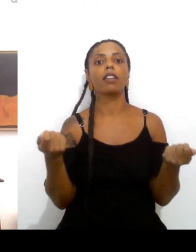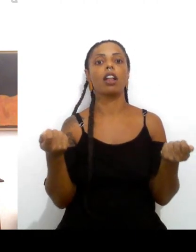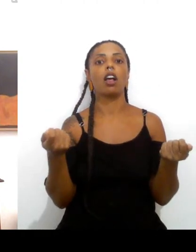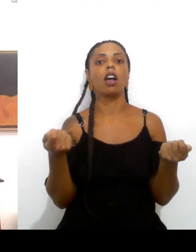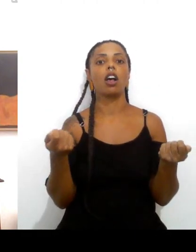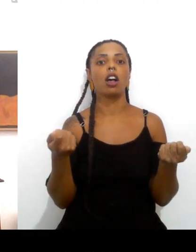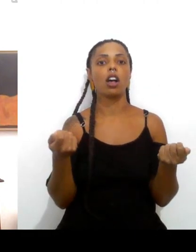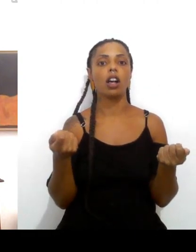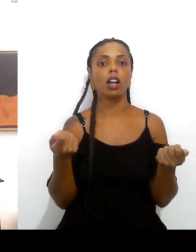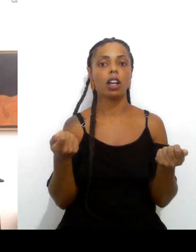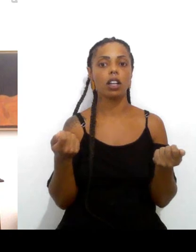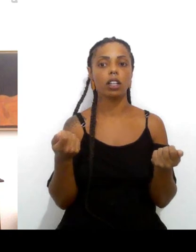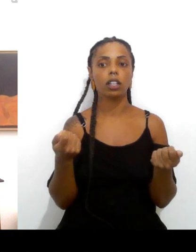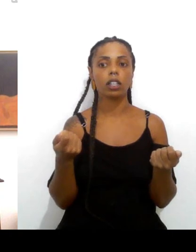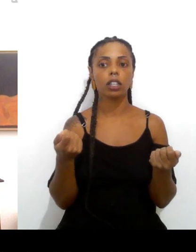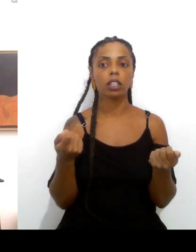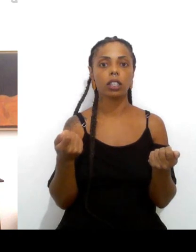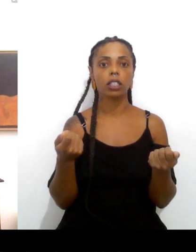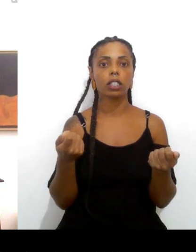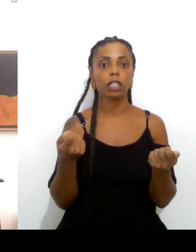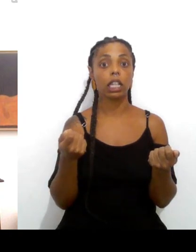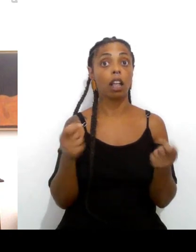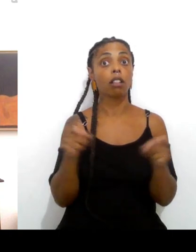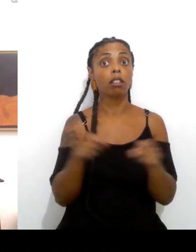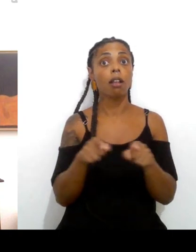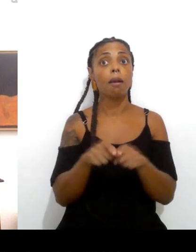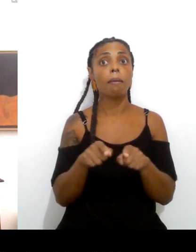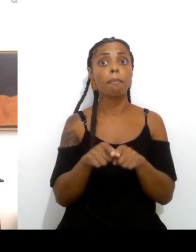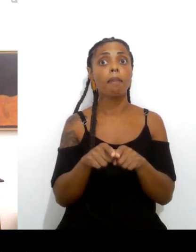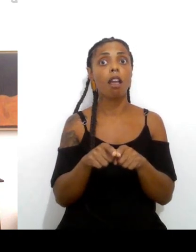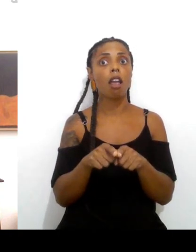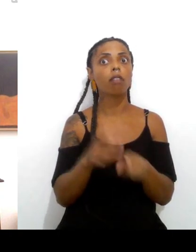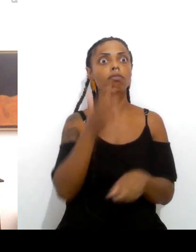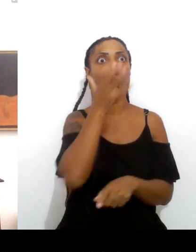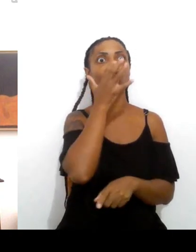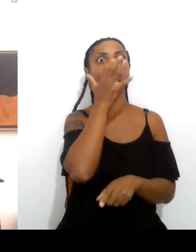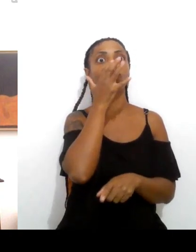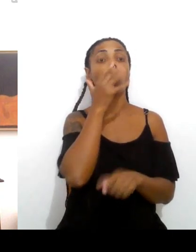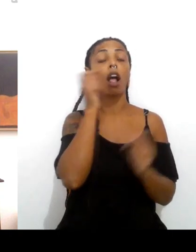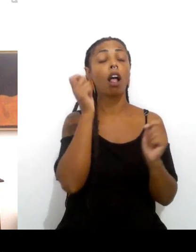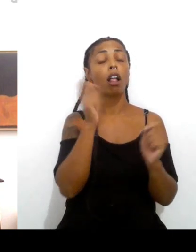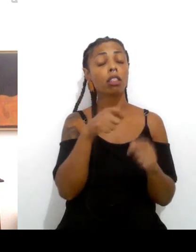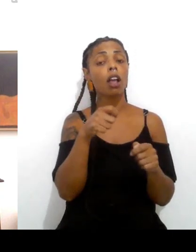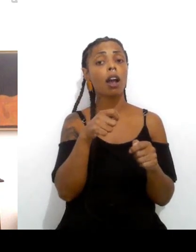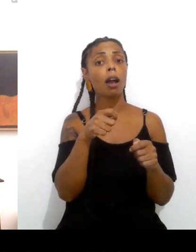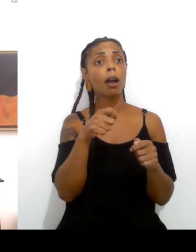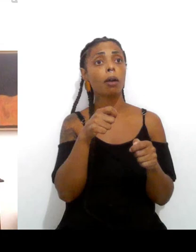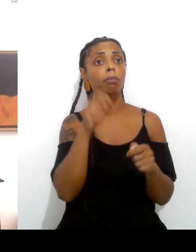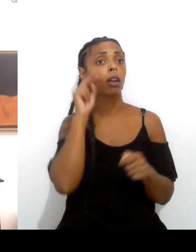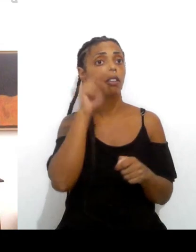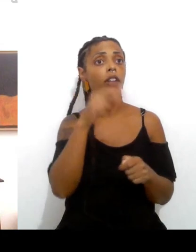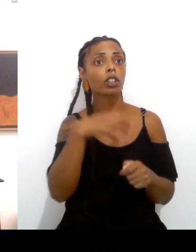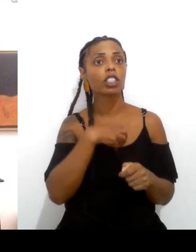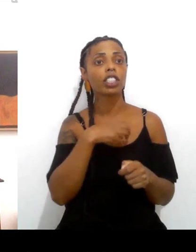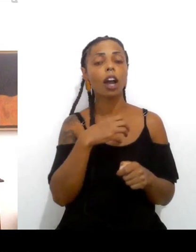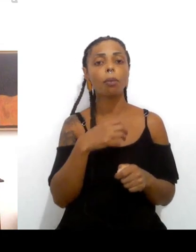é incrível é possível enxergá-la da maneira como você quiser provavelmente